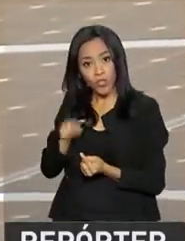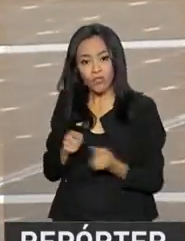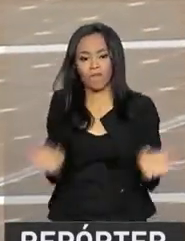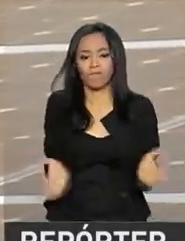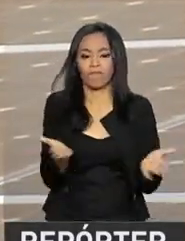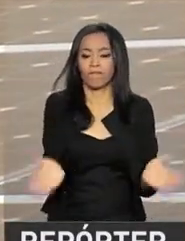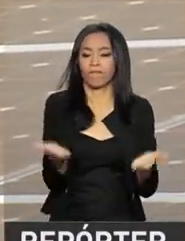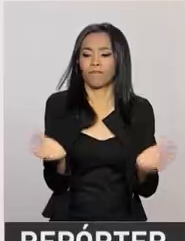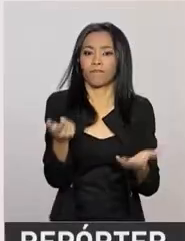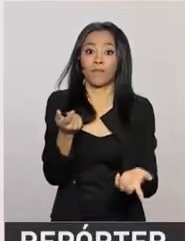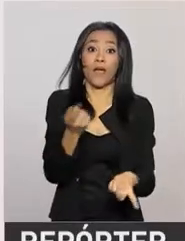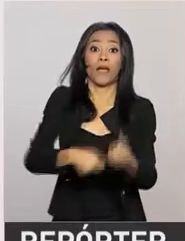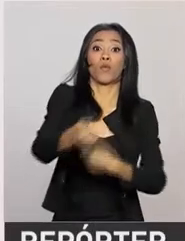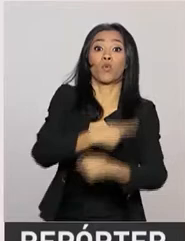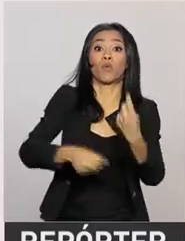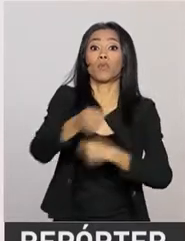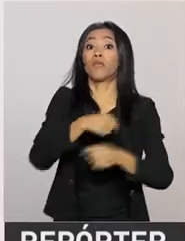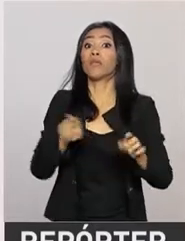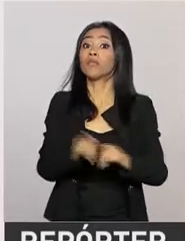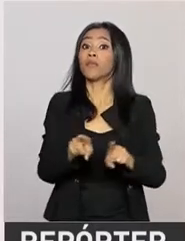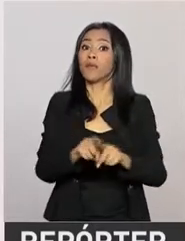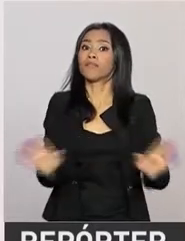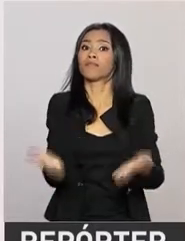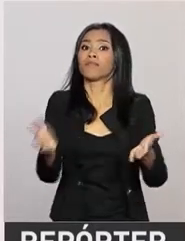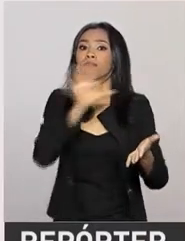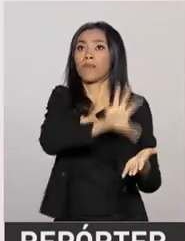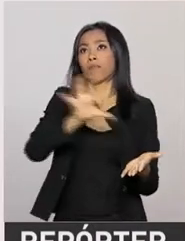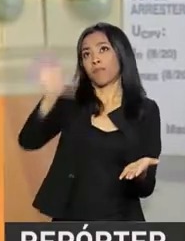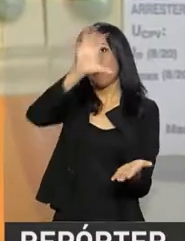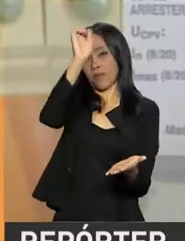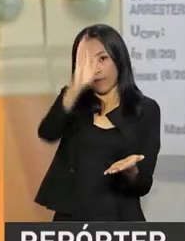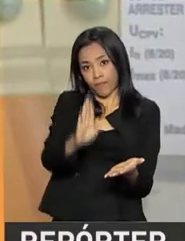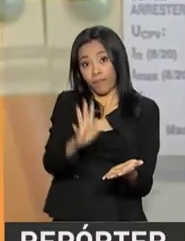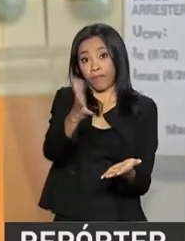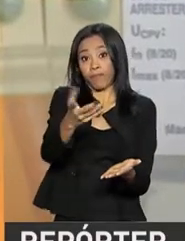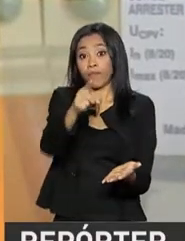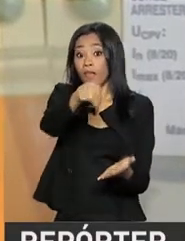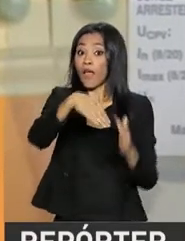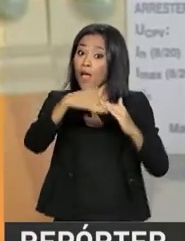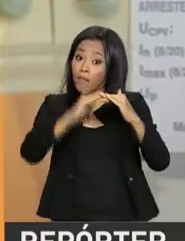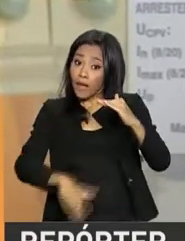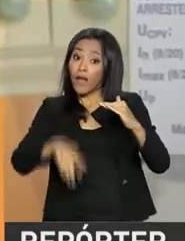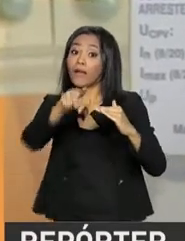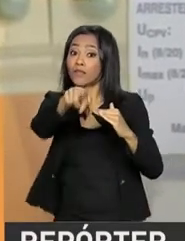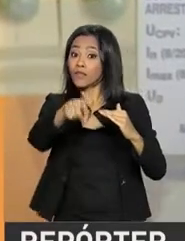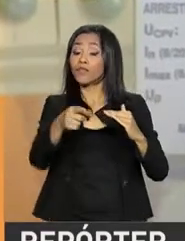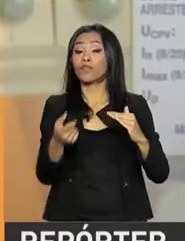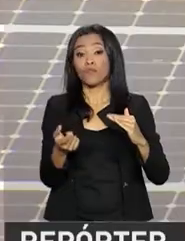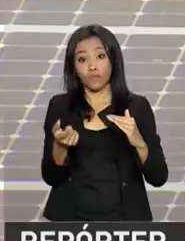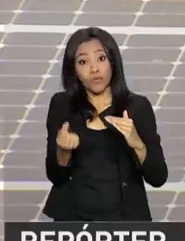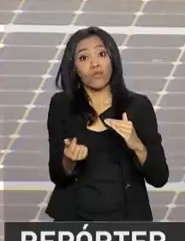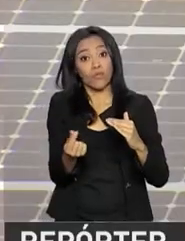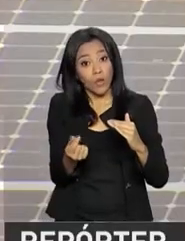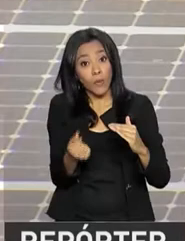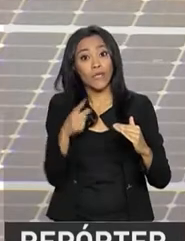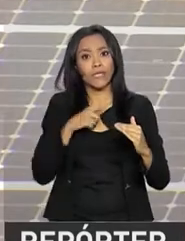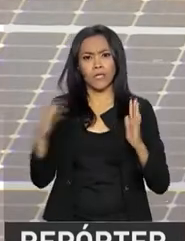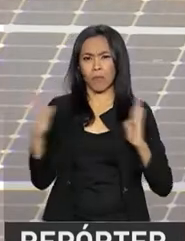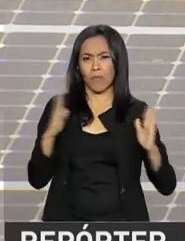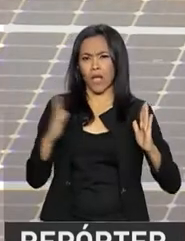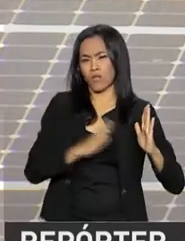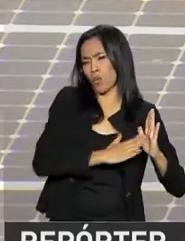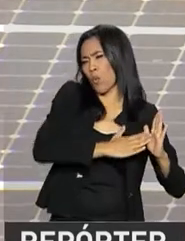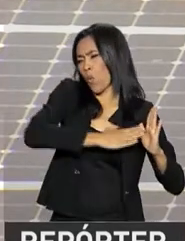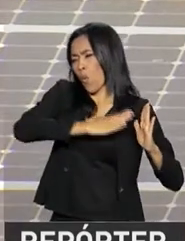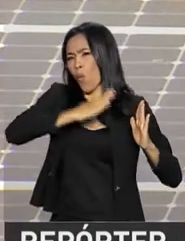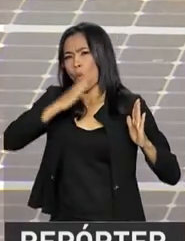desenvolvimento regional os juros para essa linha de crédito estão abaixo das taxas de mercado e têm prazos mais longos